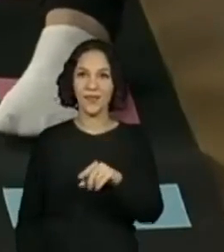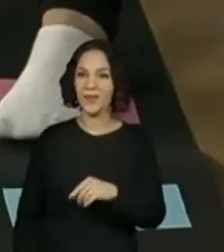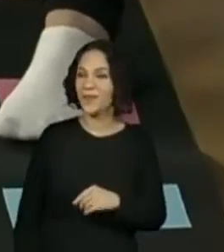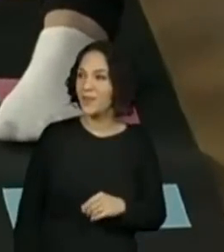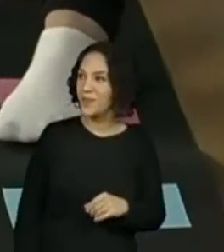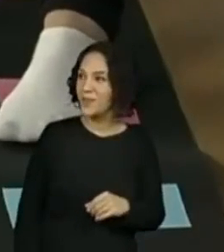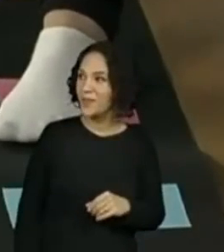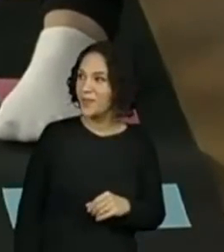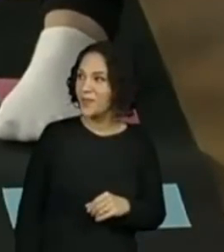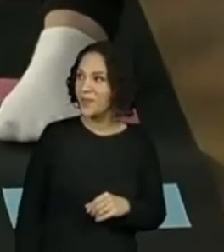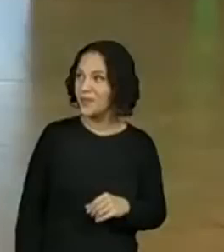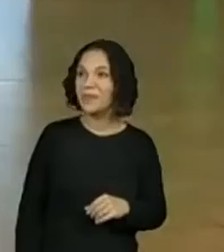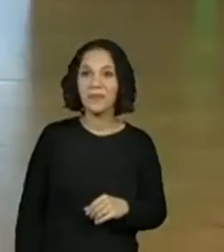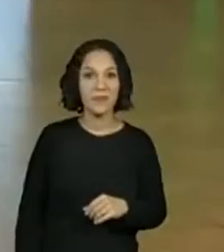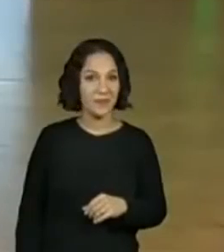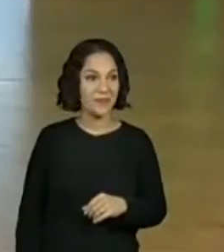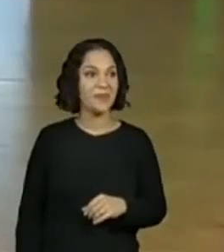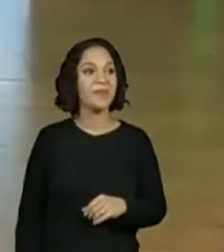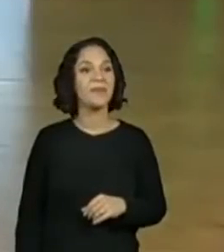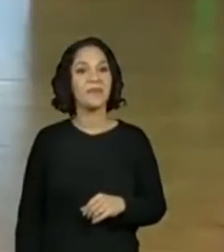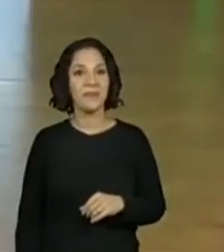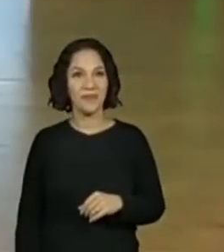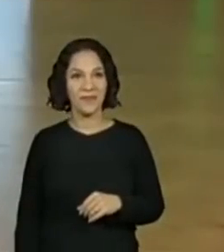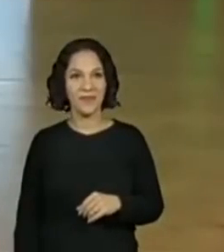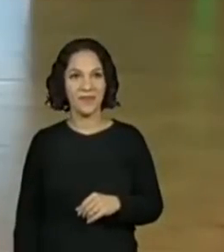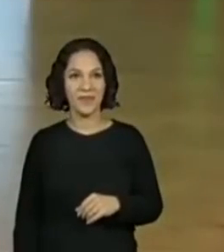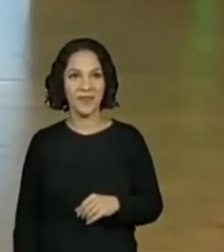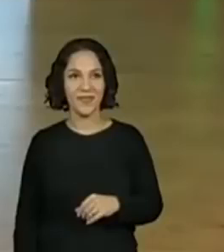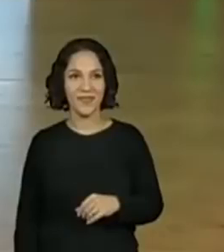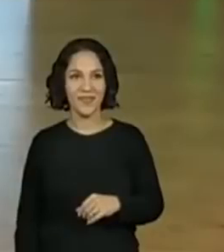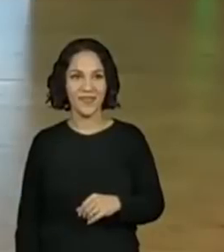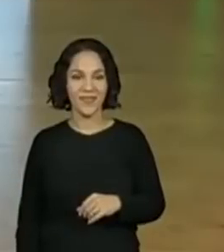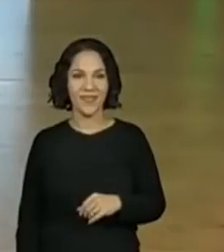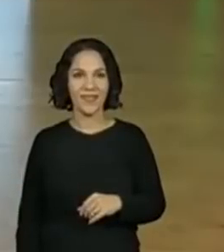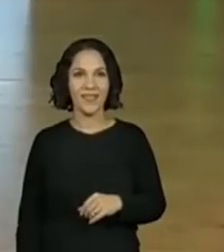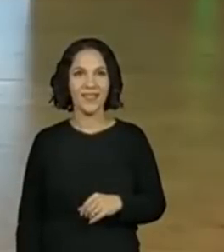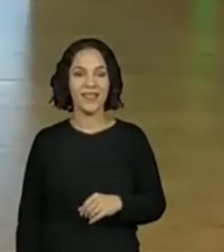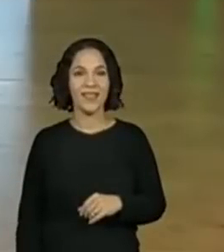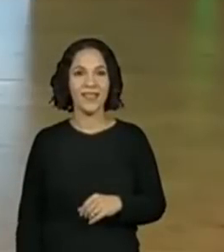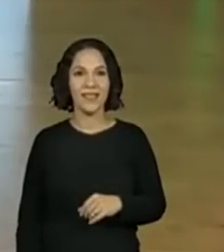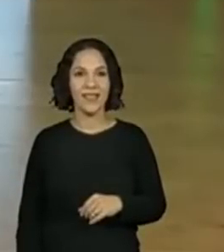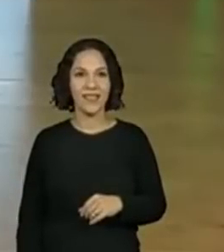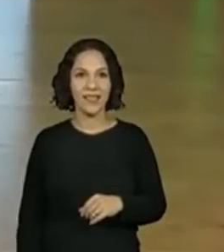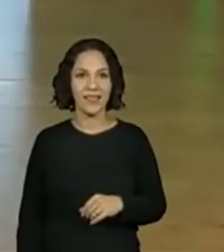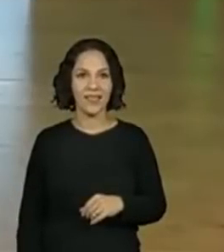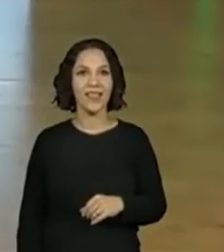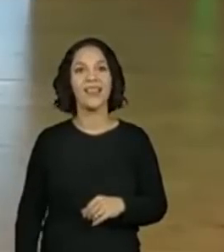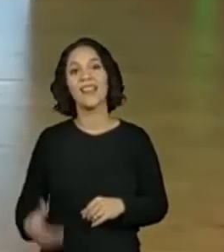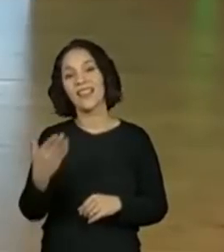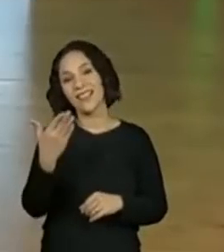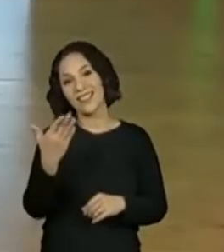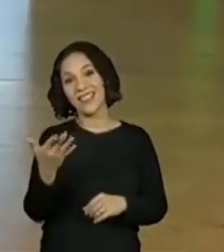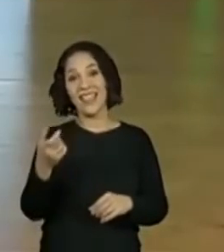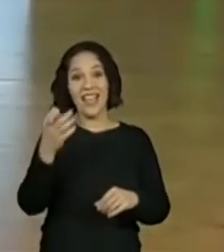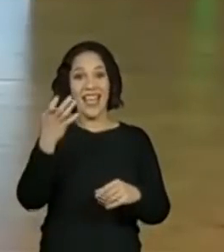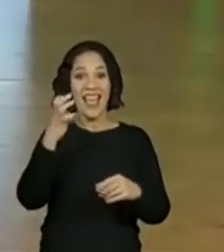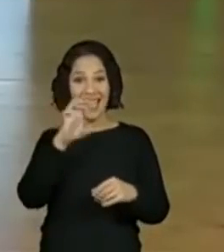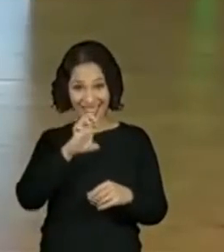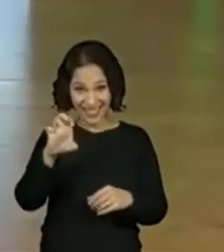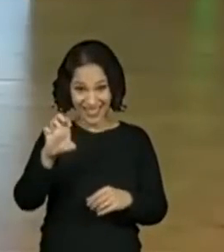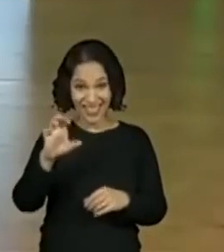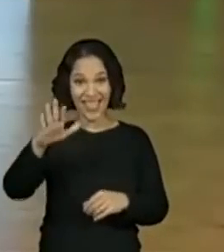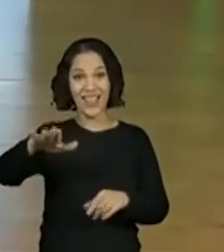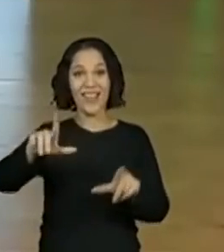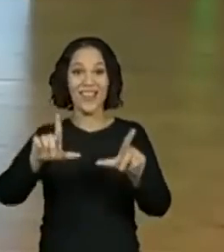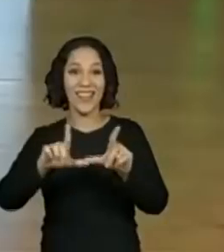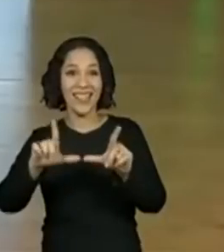equilíbrio. Mão tá. Esquerda no quadrado. Meu Deus do céu. Meu Deus do céu. Alguém